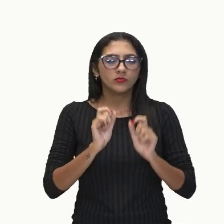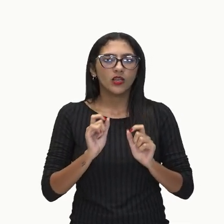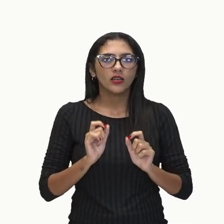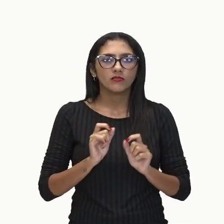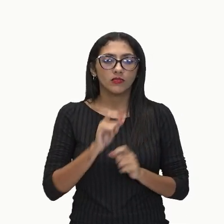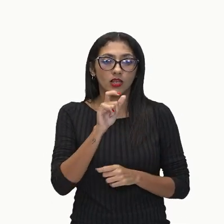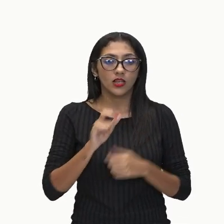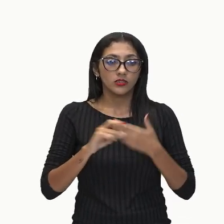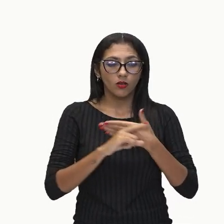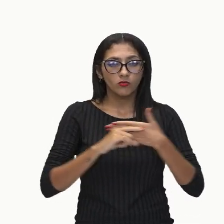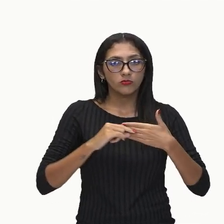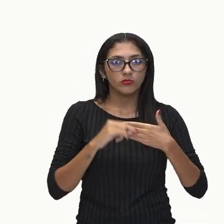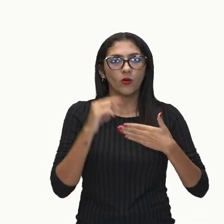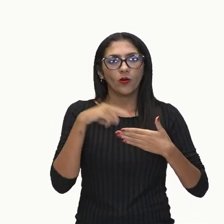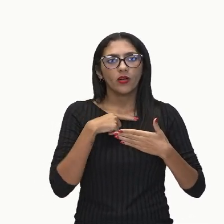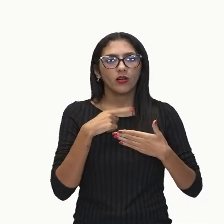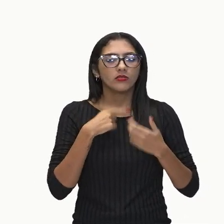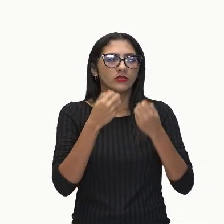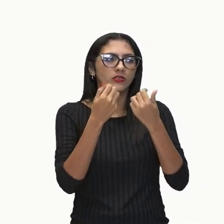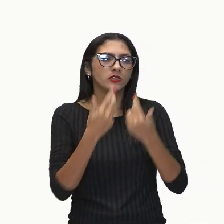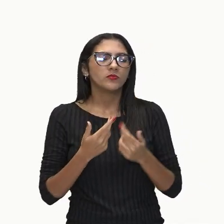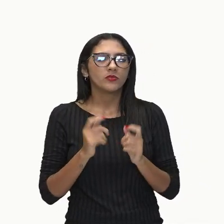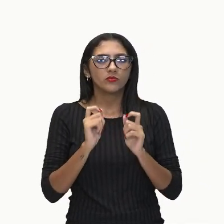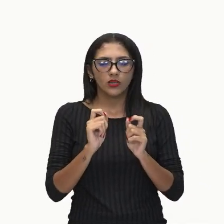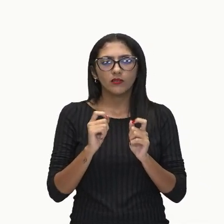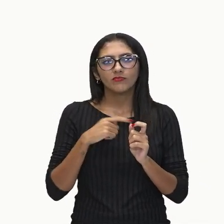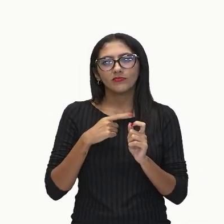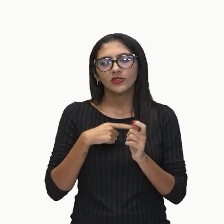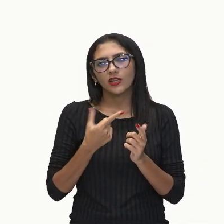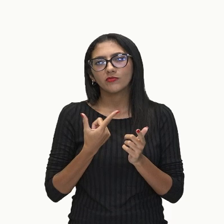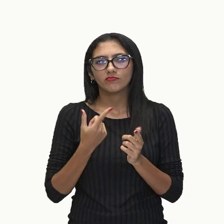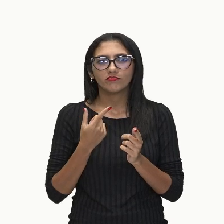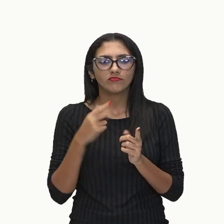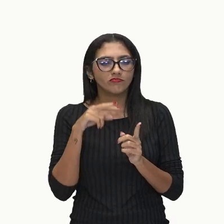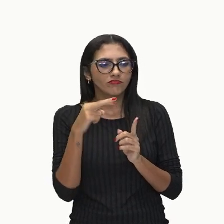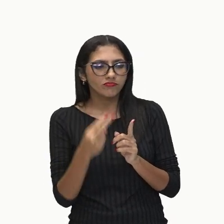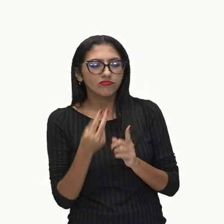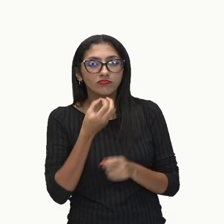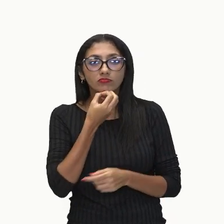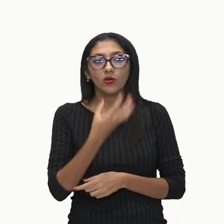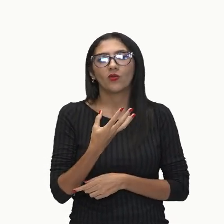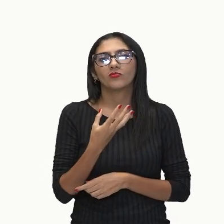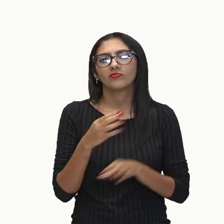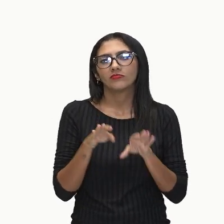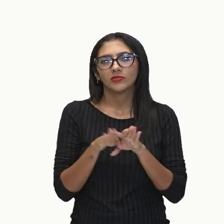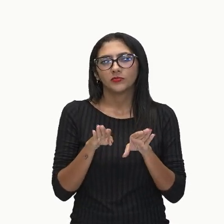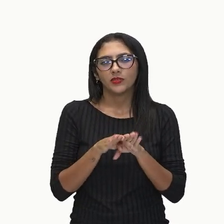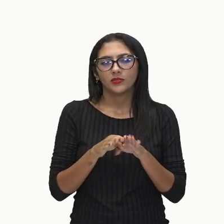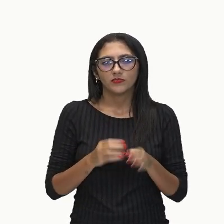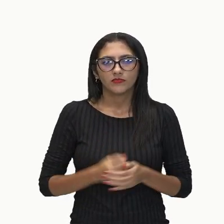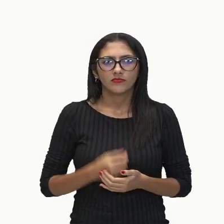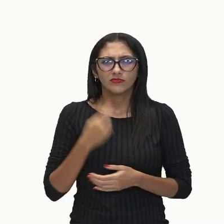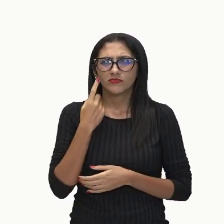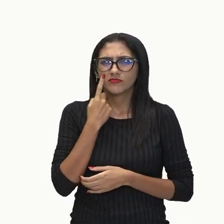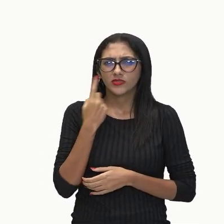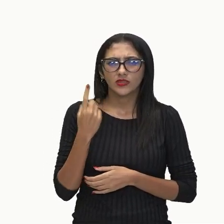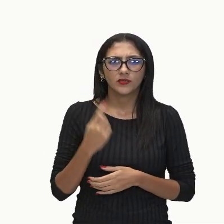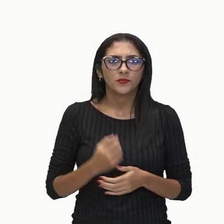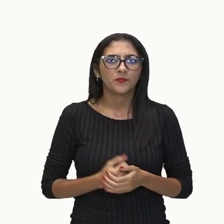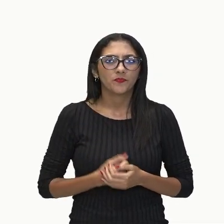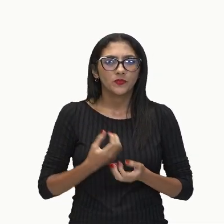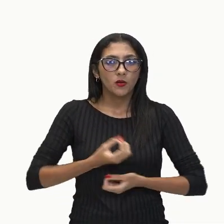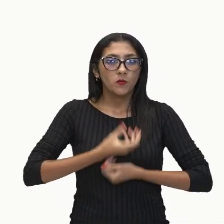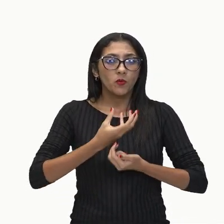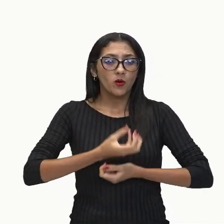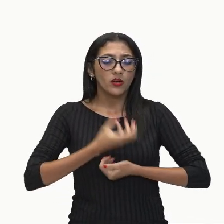lírico, constrói algo bom, ou seja, um artefato, um poema, que agora nós vamos ter esse poema com um